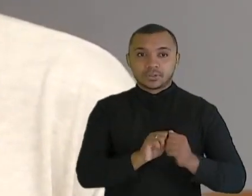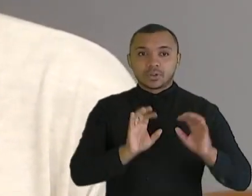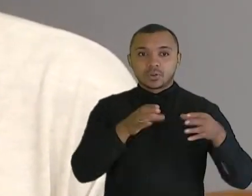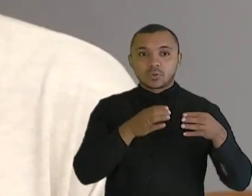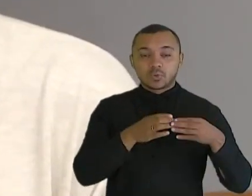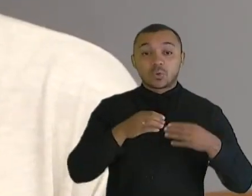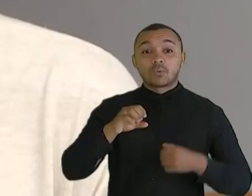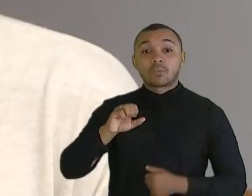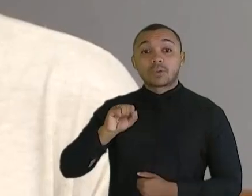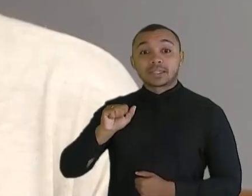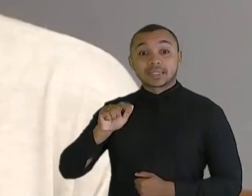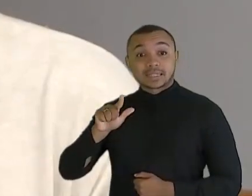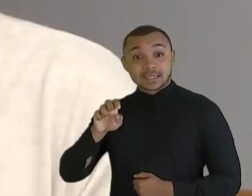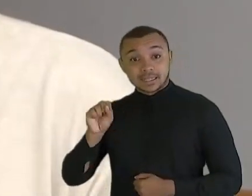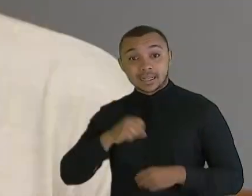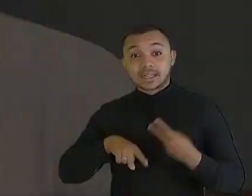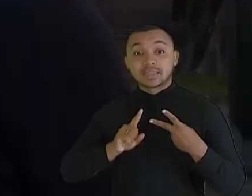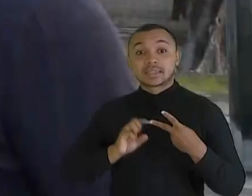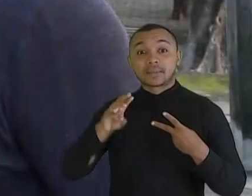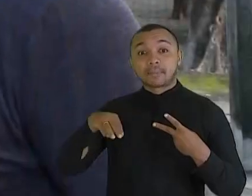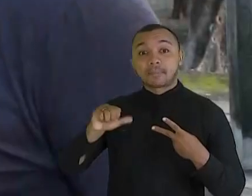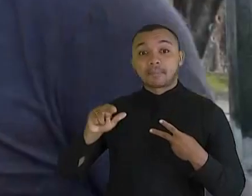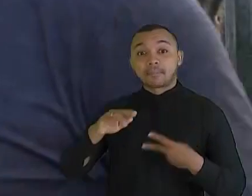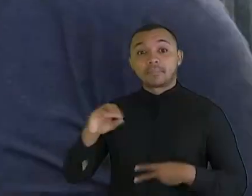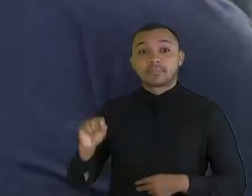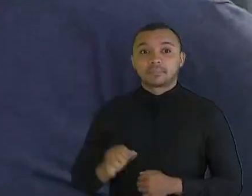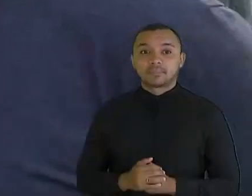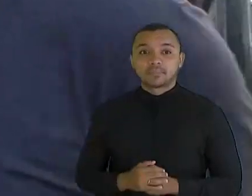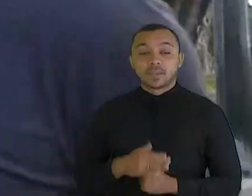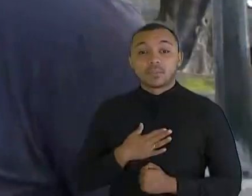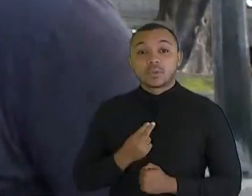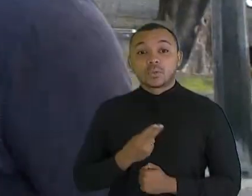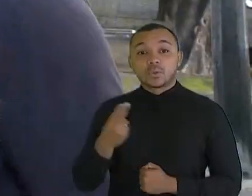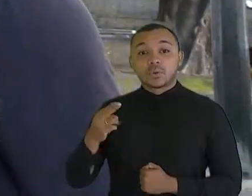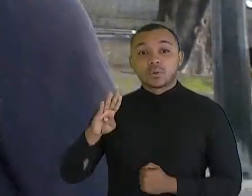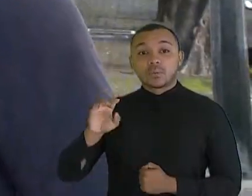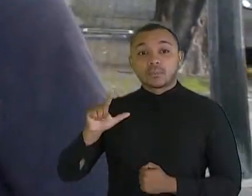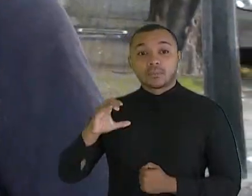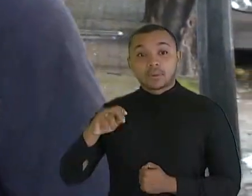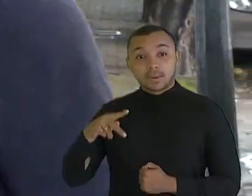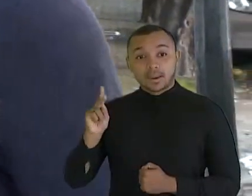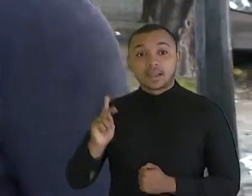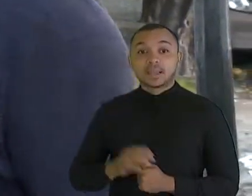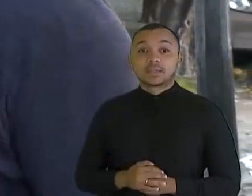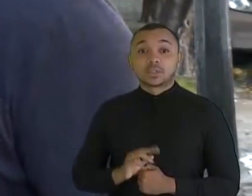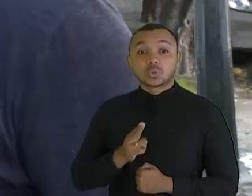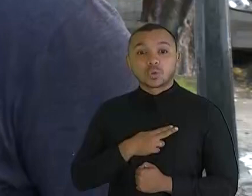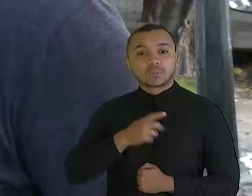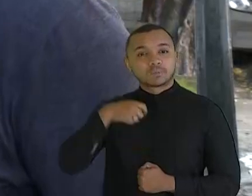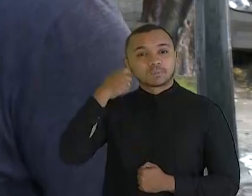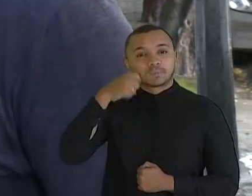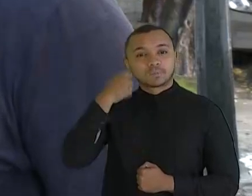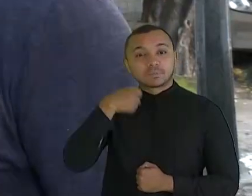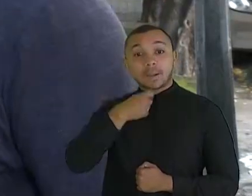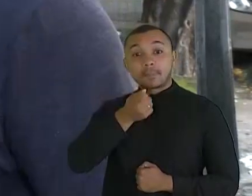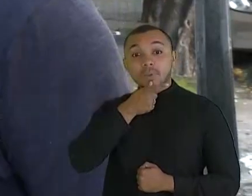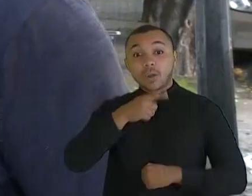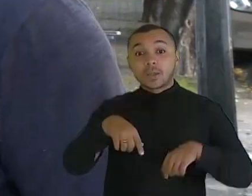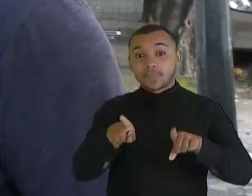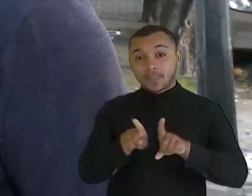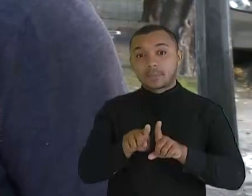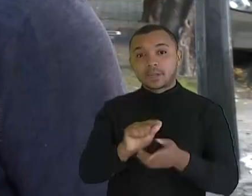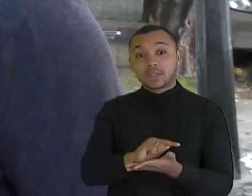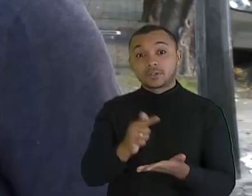Salles, Marcos Rocha e LC Galeto. Oi, eu sou Glauco Salles, eu sou ator, comediante e jornalista